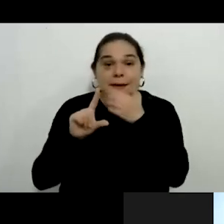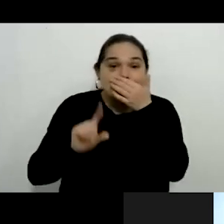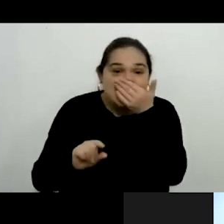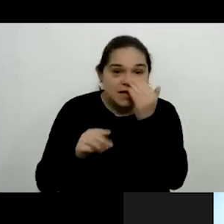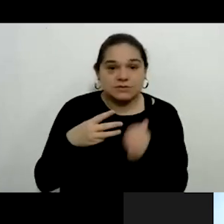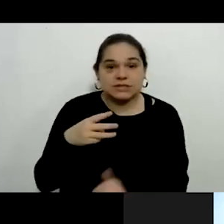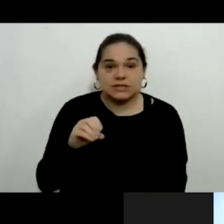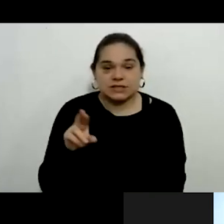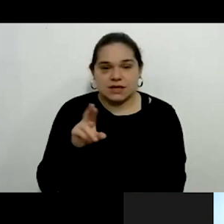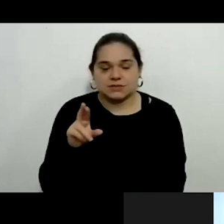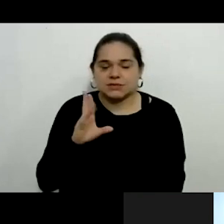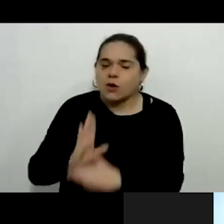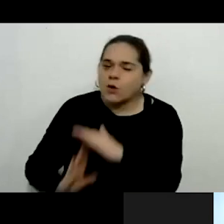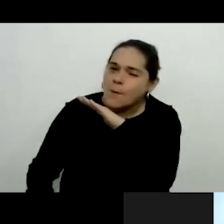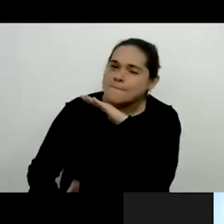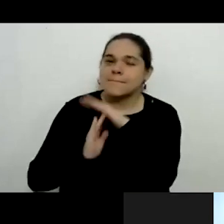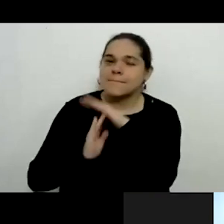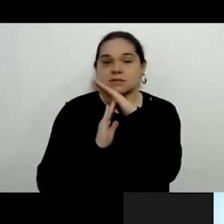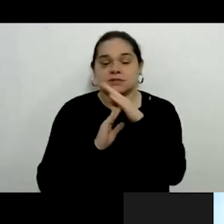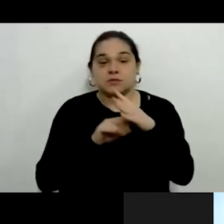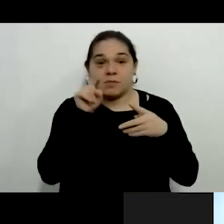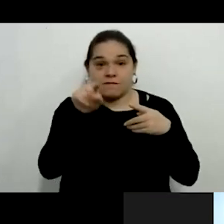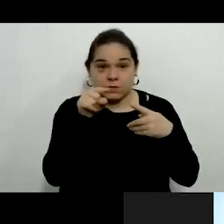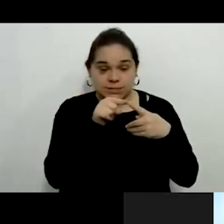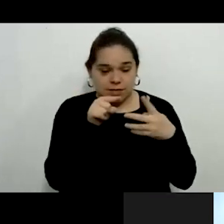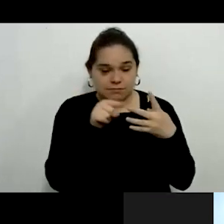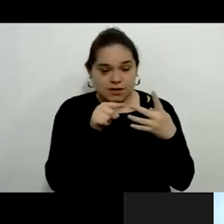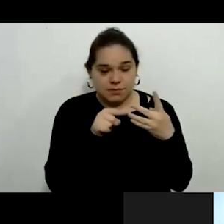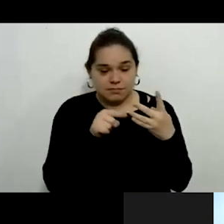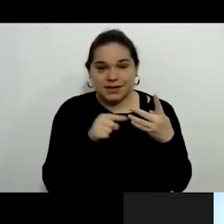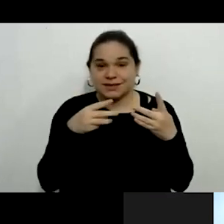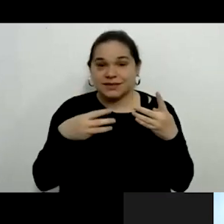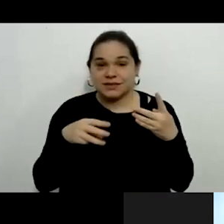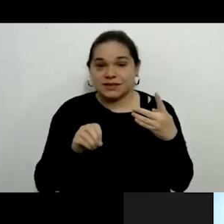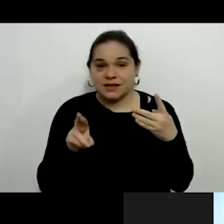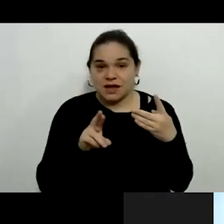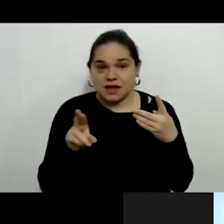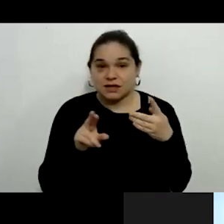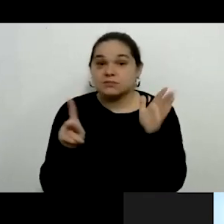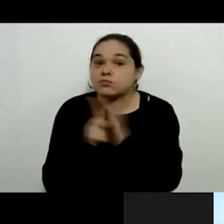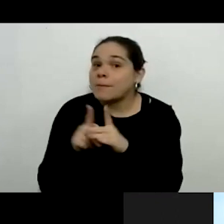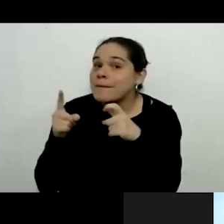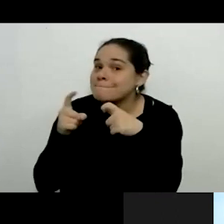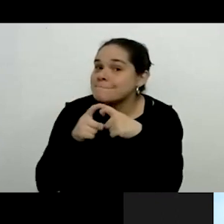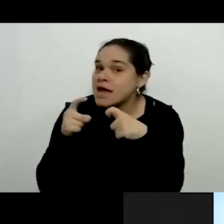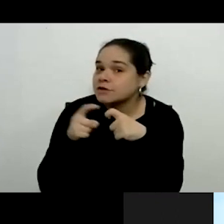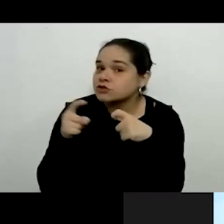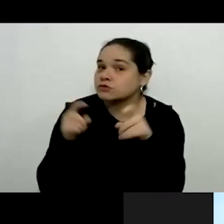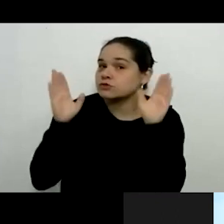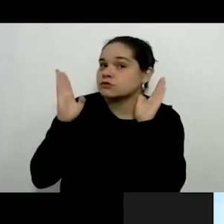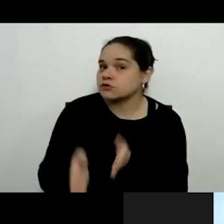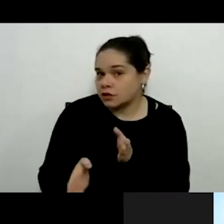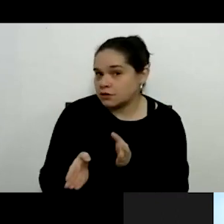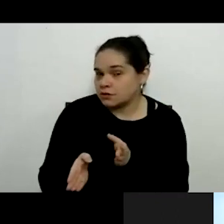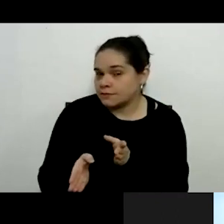máximo, esse plano pra você ter, eu digo, 30 reais é de consulta médica, tá? que vai liberar exame, vai liberar tudo